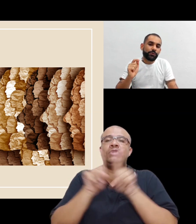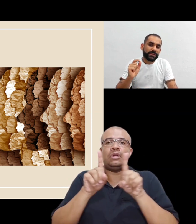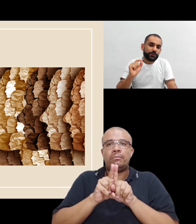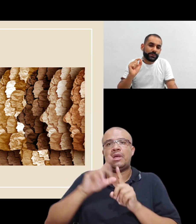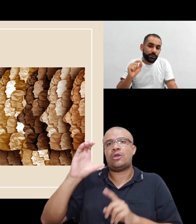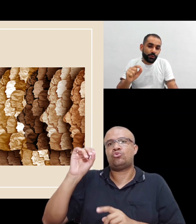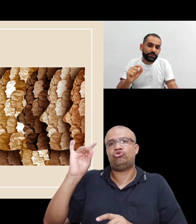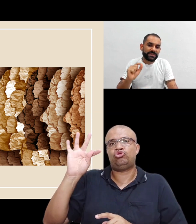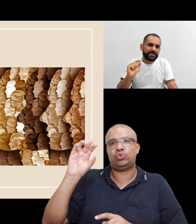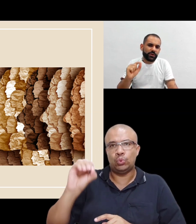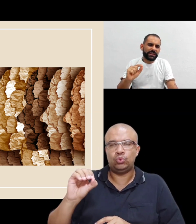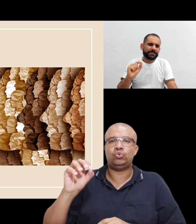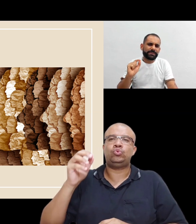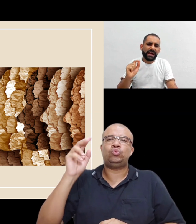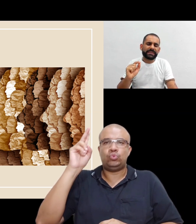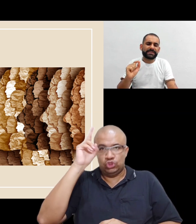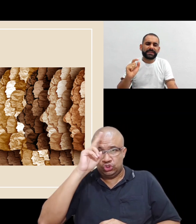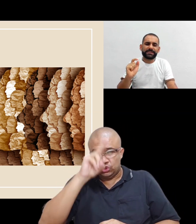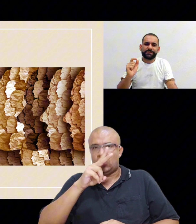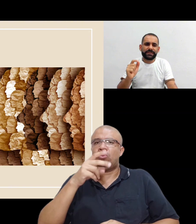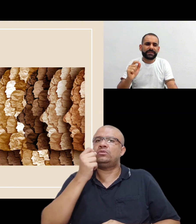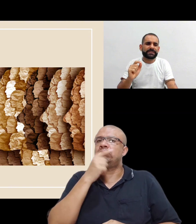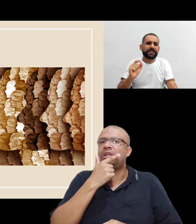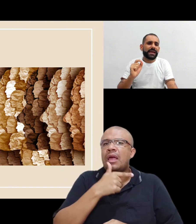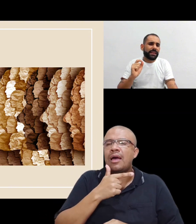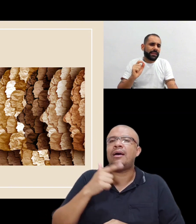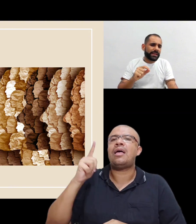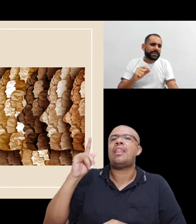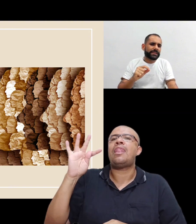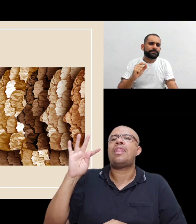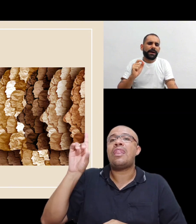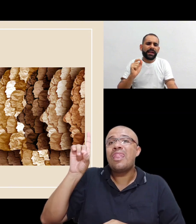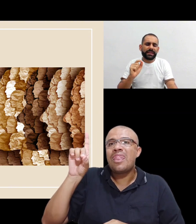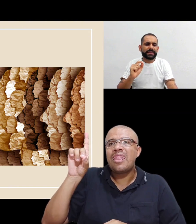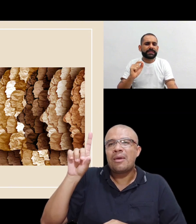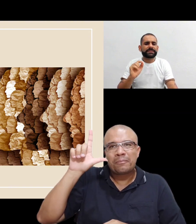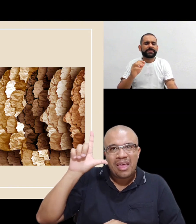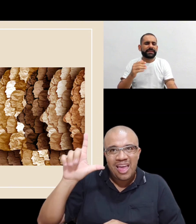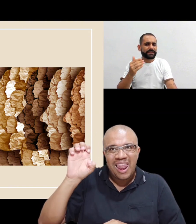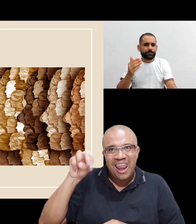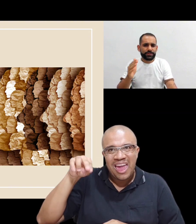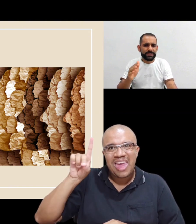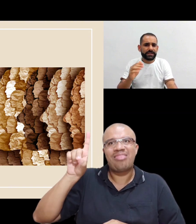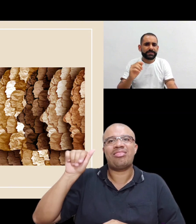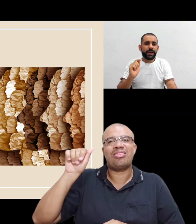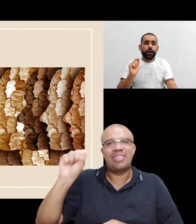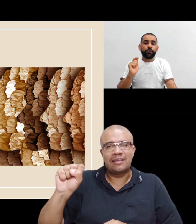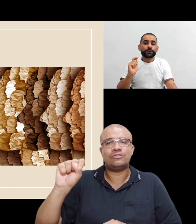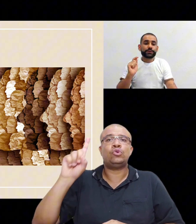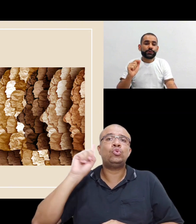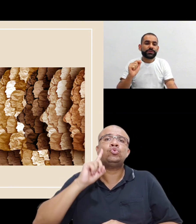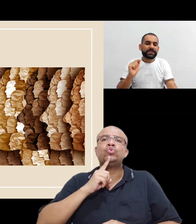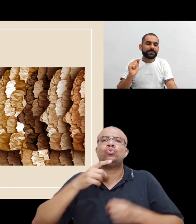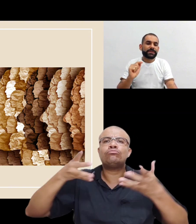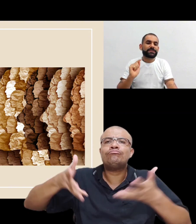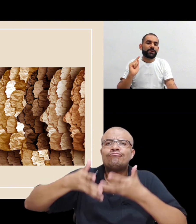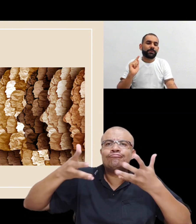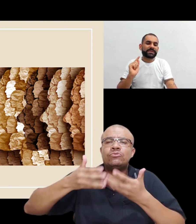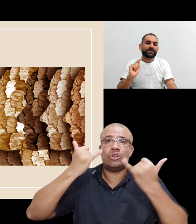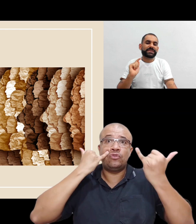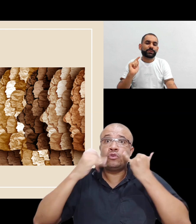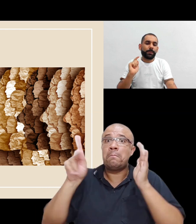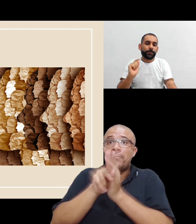Contar e recontar os contos, histórias, piadas, adivinhas, lendas, parlendas e assim por diante, o surdo